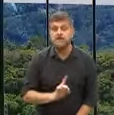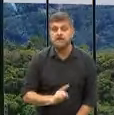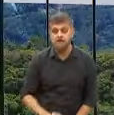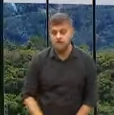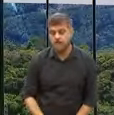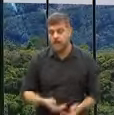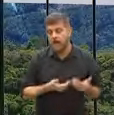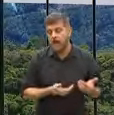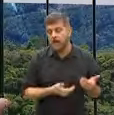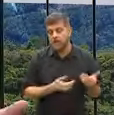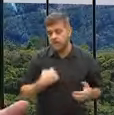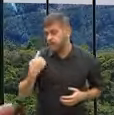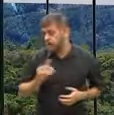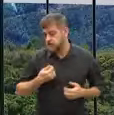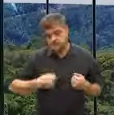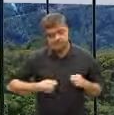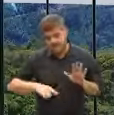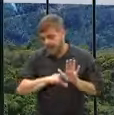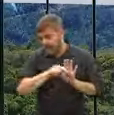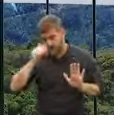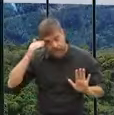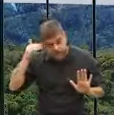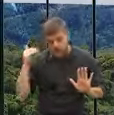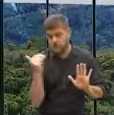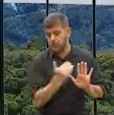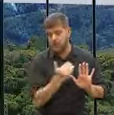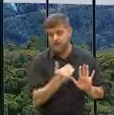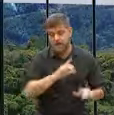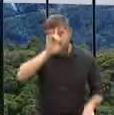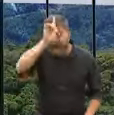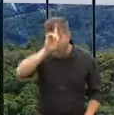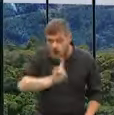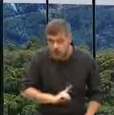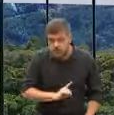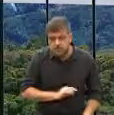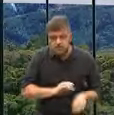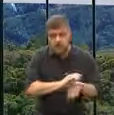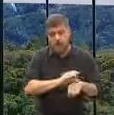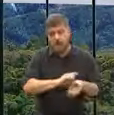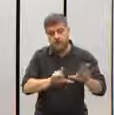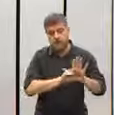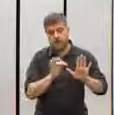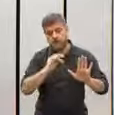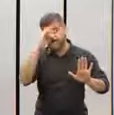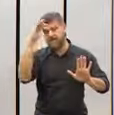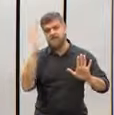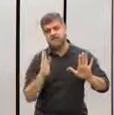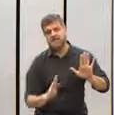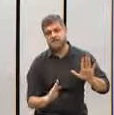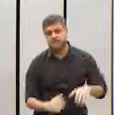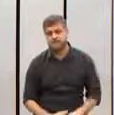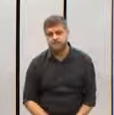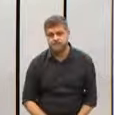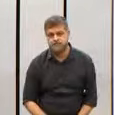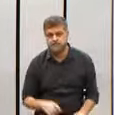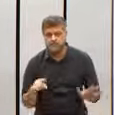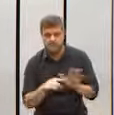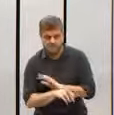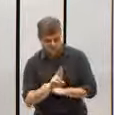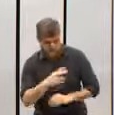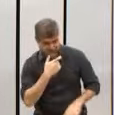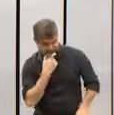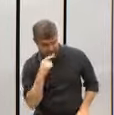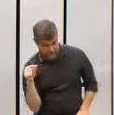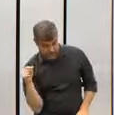a criança e nós temos que cumprir isso, a determinação da Constituição. Tá certo, então. Agora, Renê,